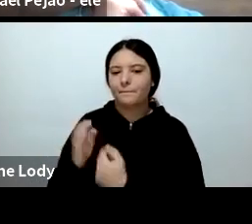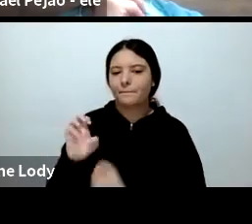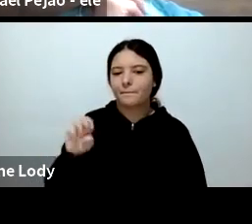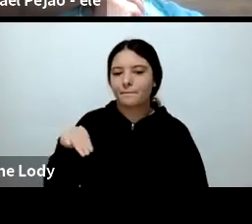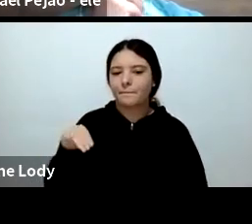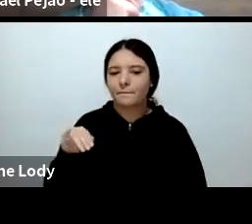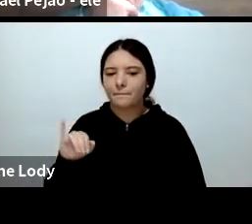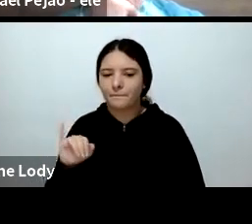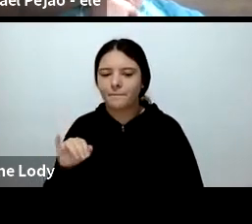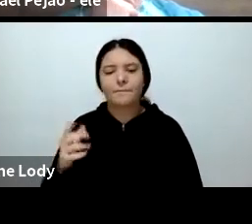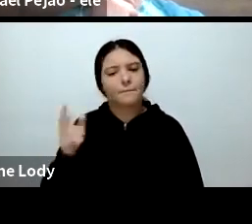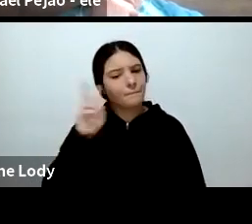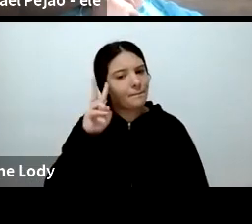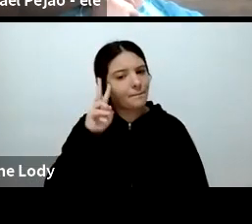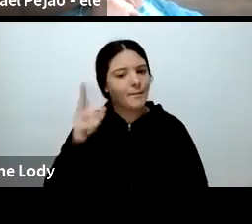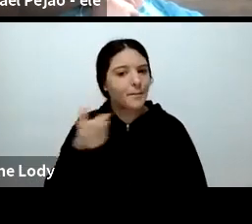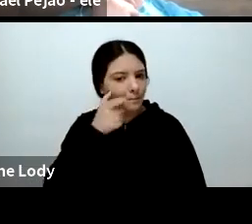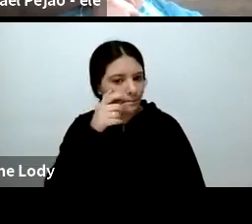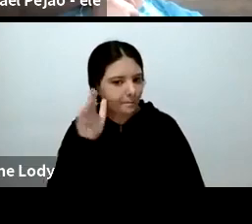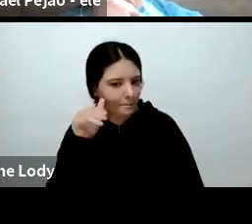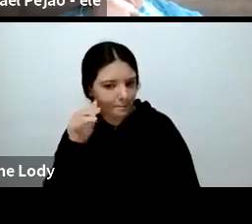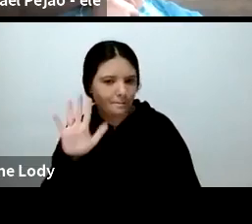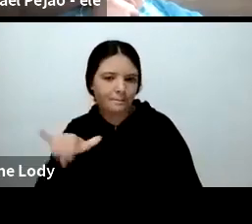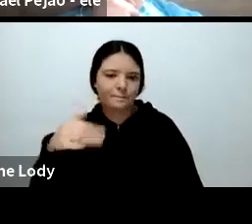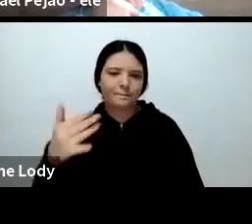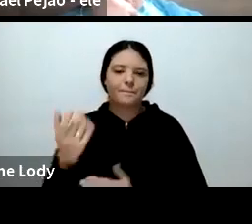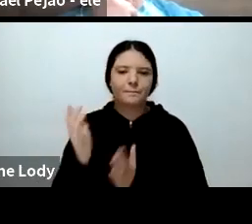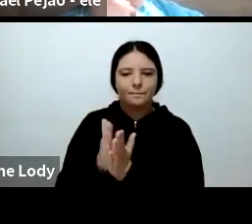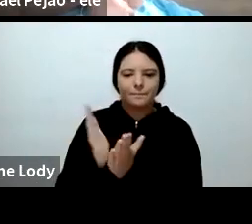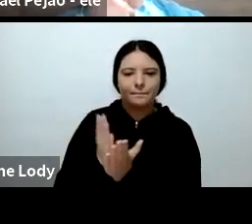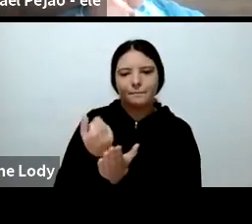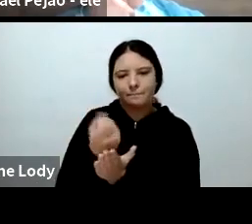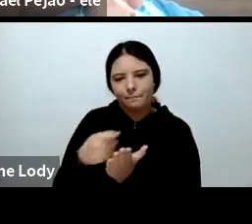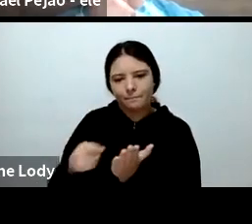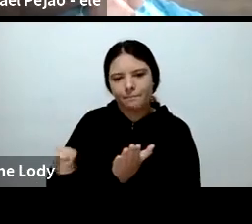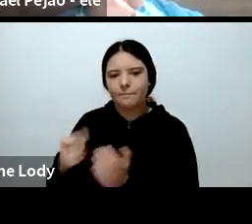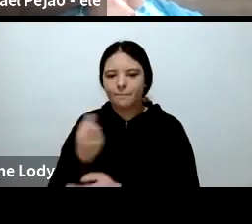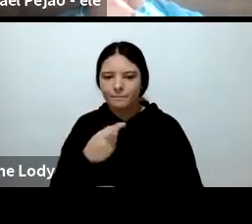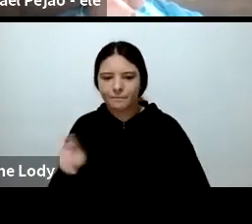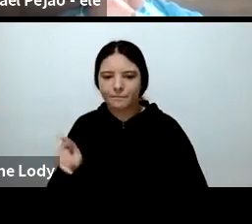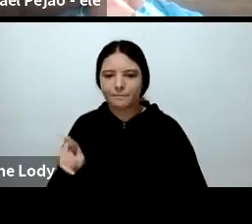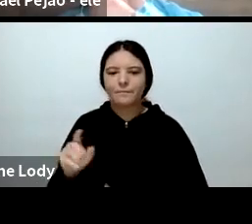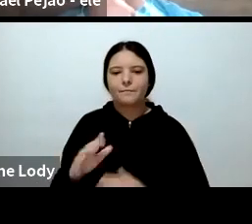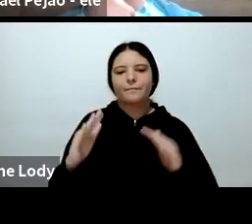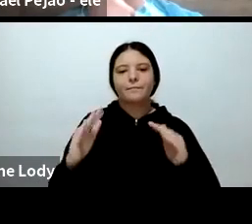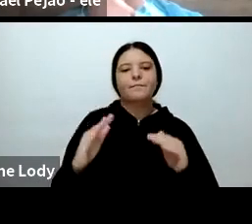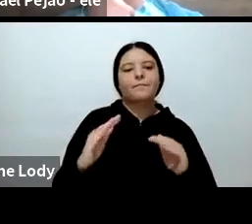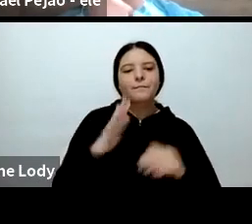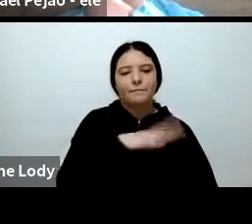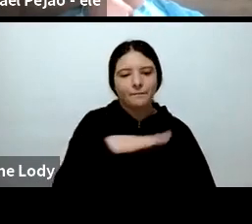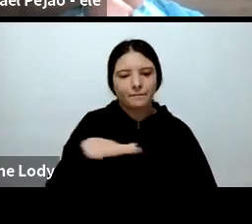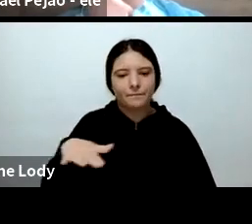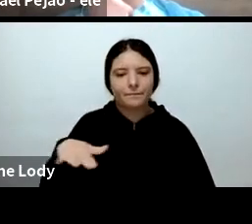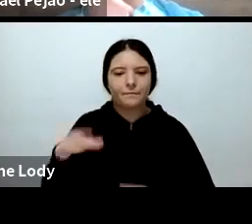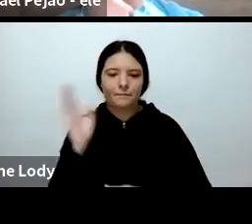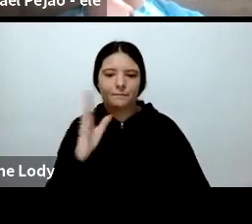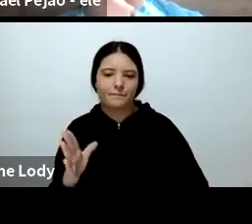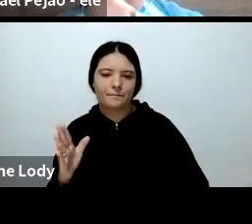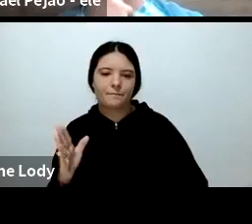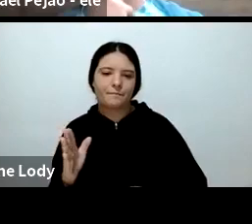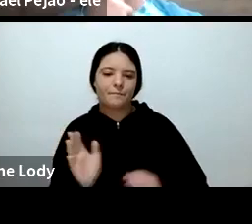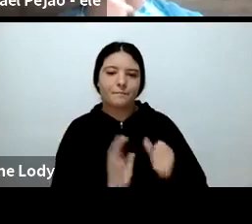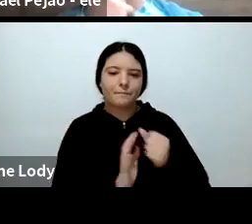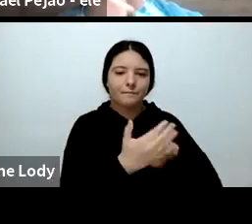muito curiosa que eu vivenciei quando eu escrevi meu último livro sobre crianças refugiadas no Brasil, e a história é